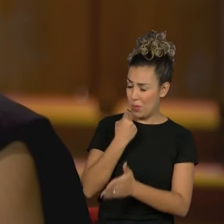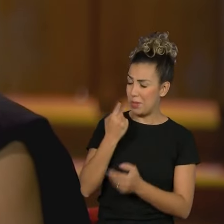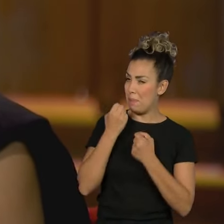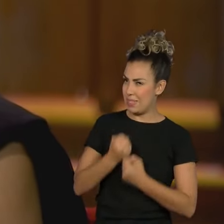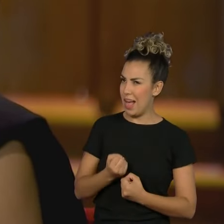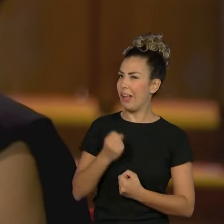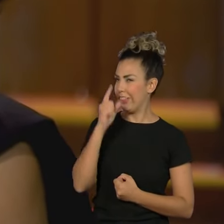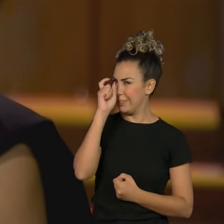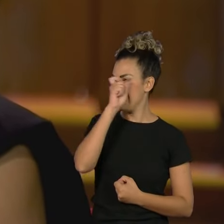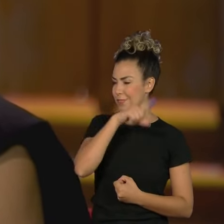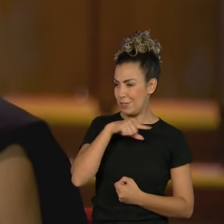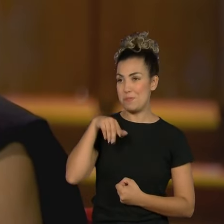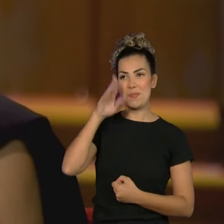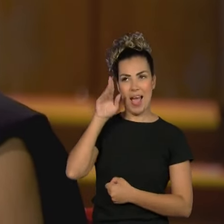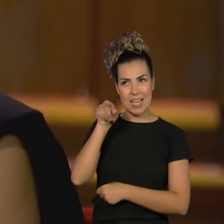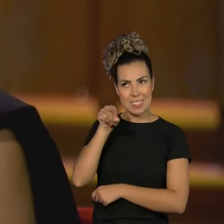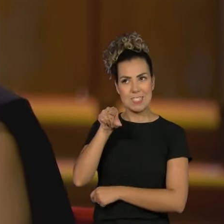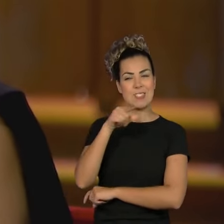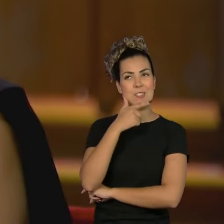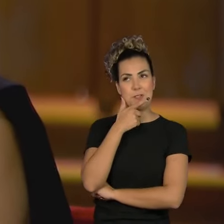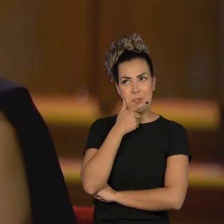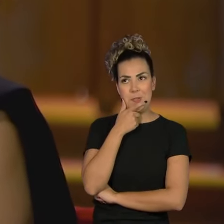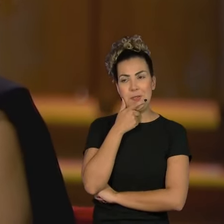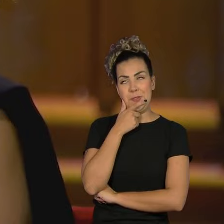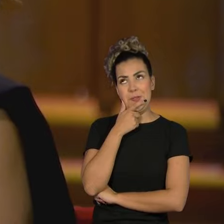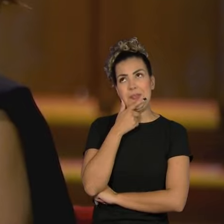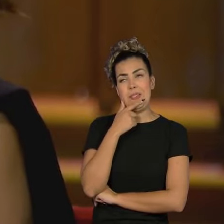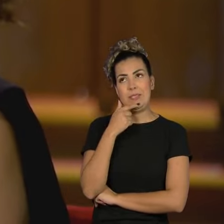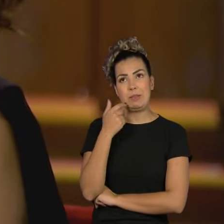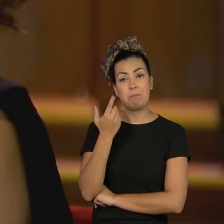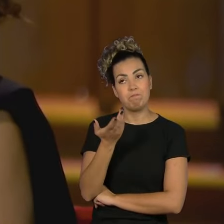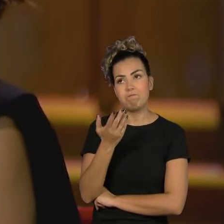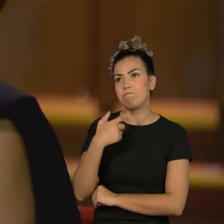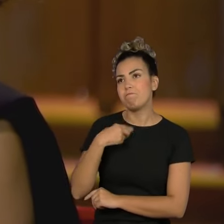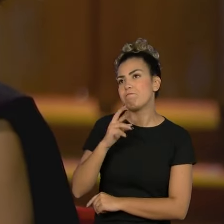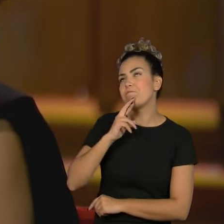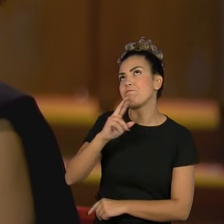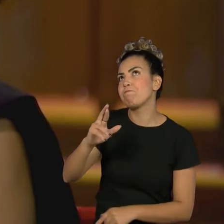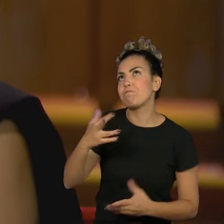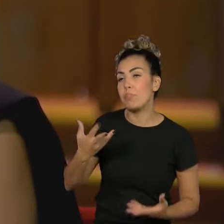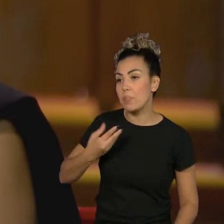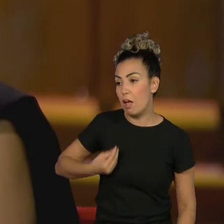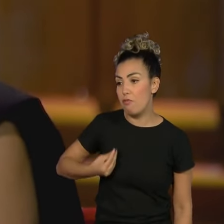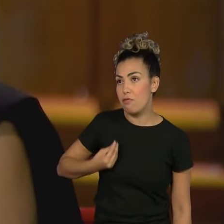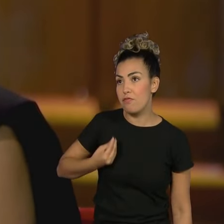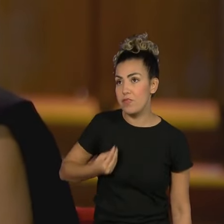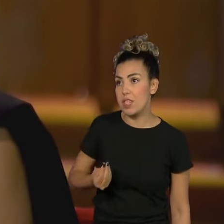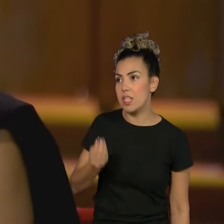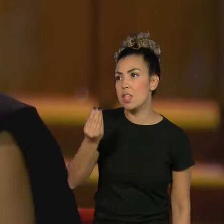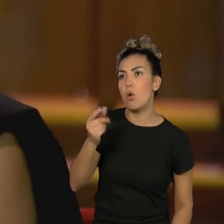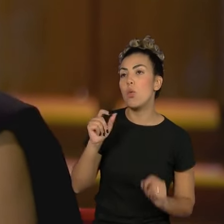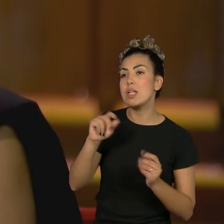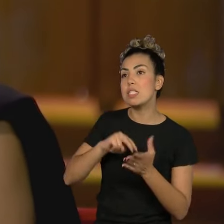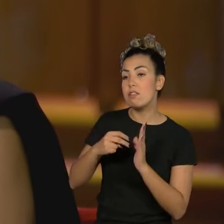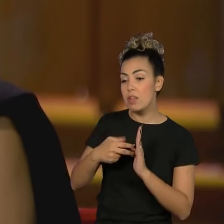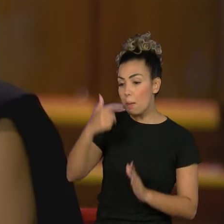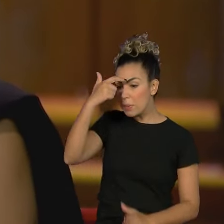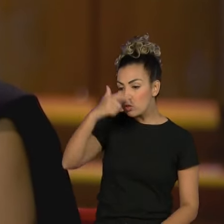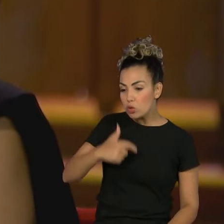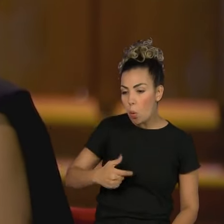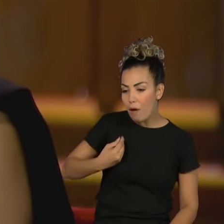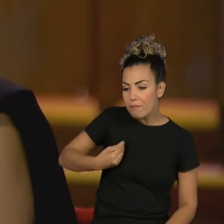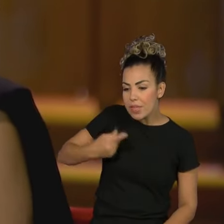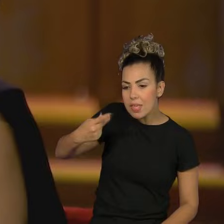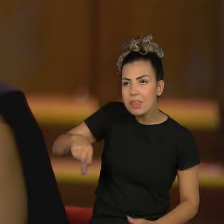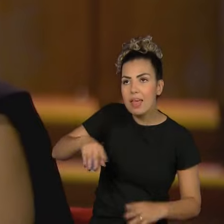mim é a mais difícil eh eu posso responder o que é a vida do homem na terra que